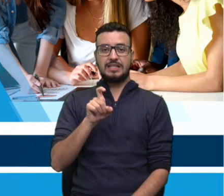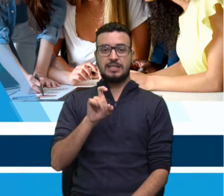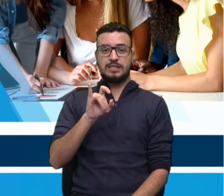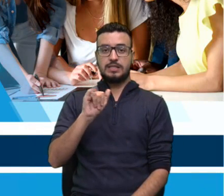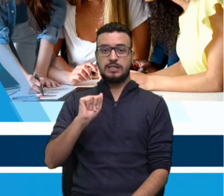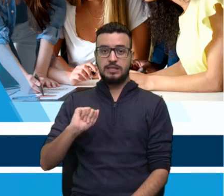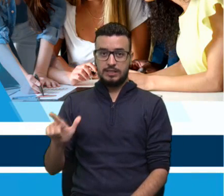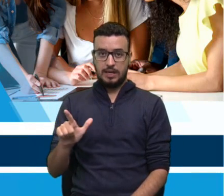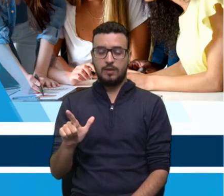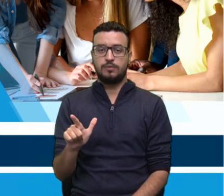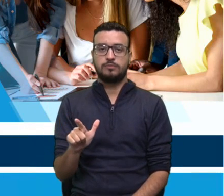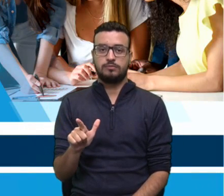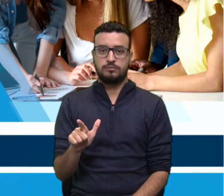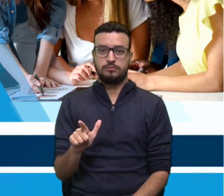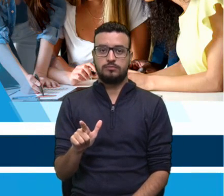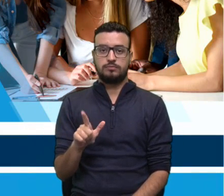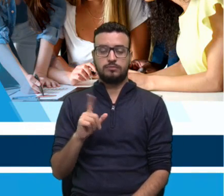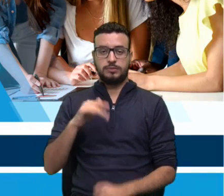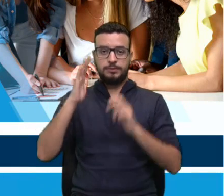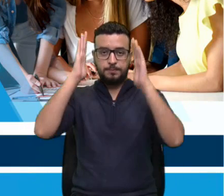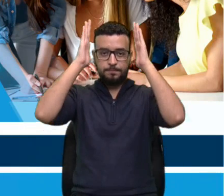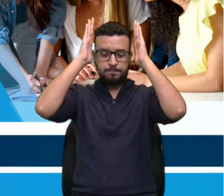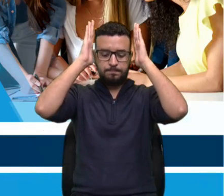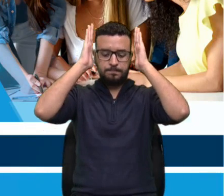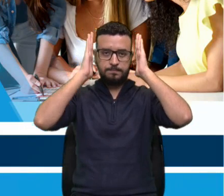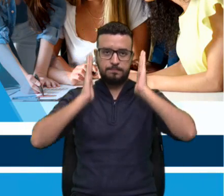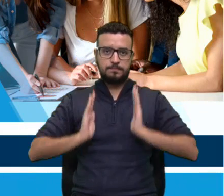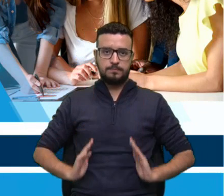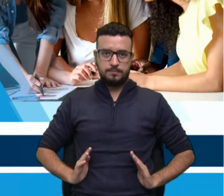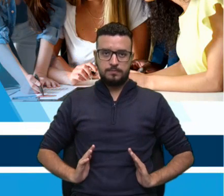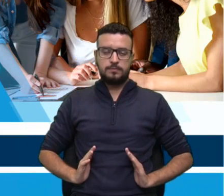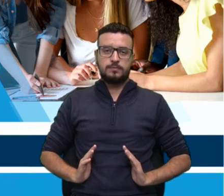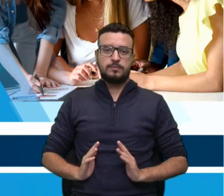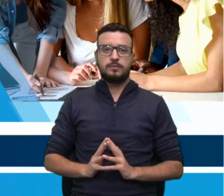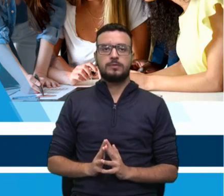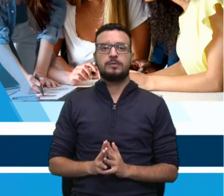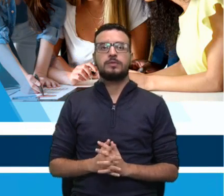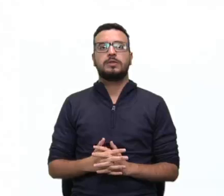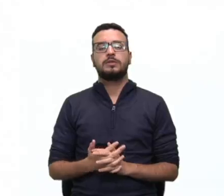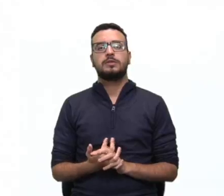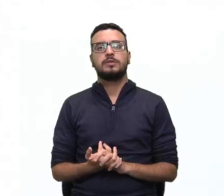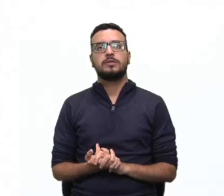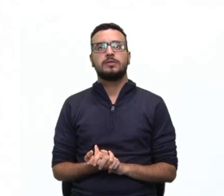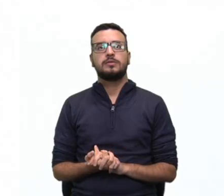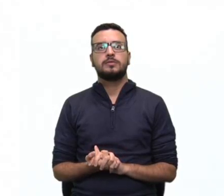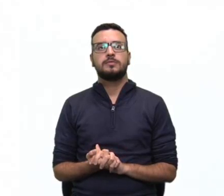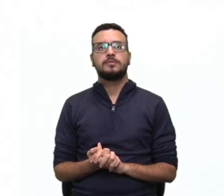algumas estruturas que a gente tem. Então é muito importante que você preste atenção nesse momento.